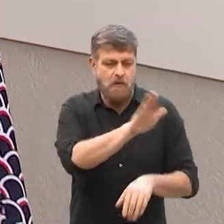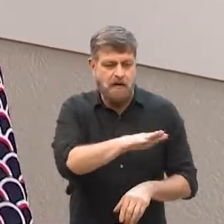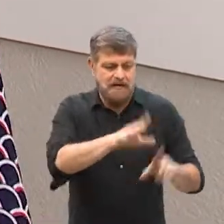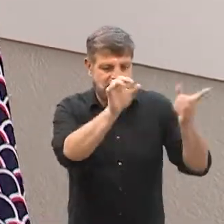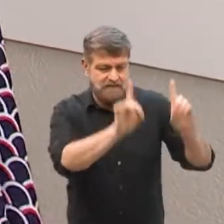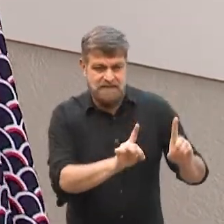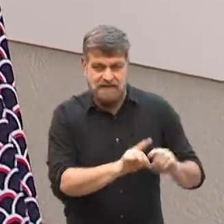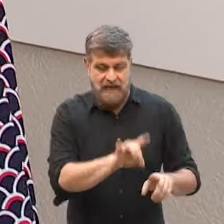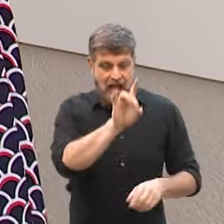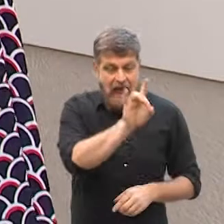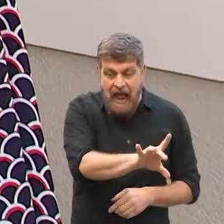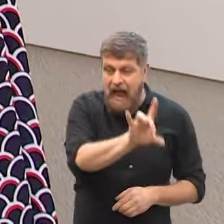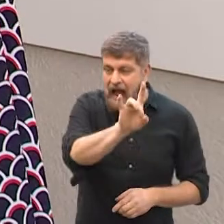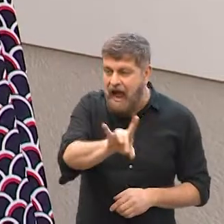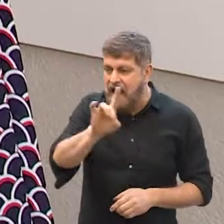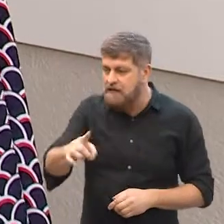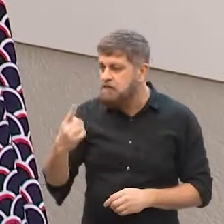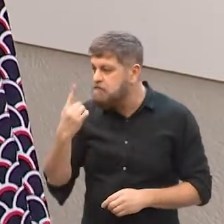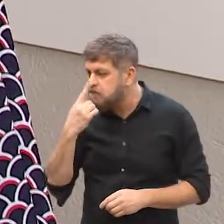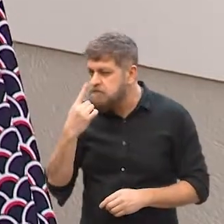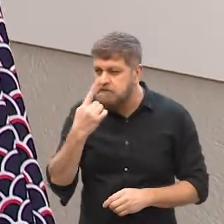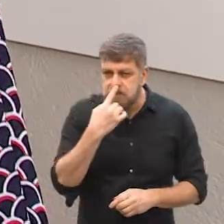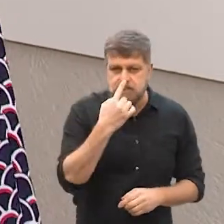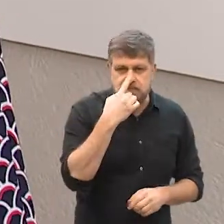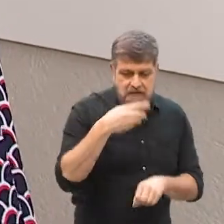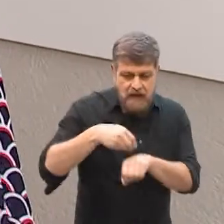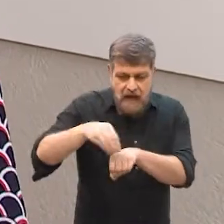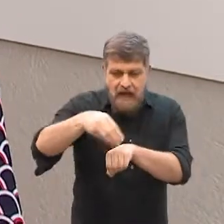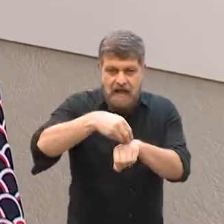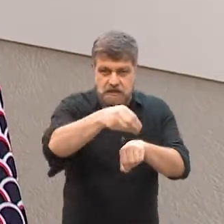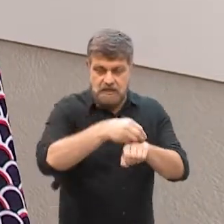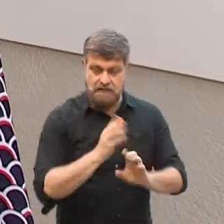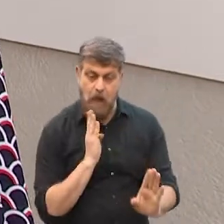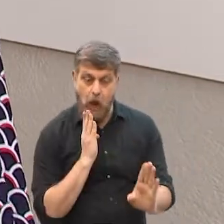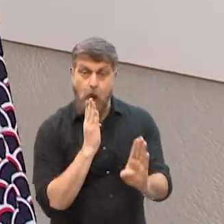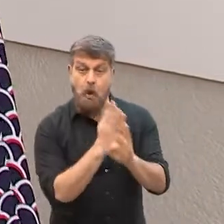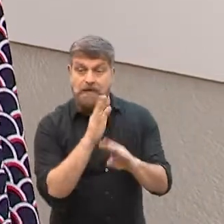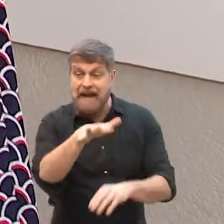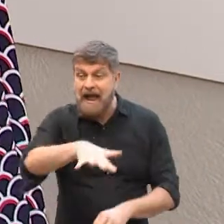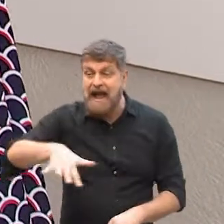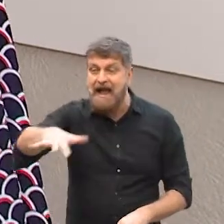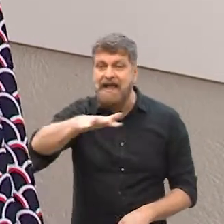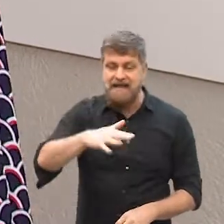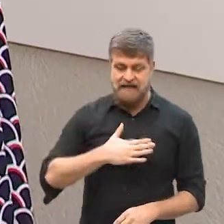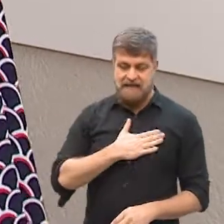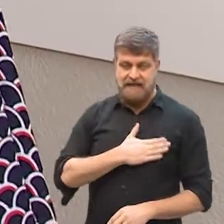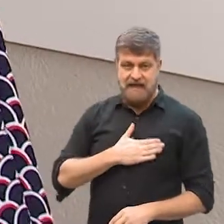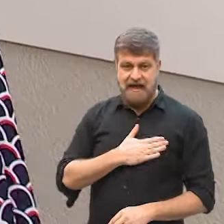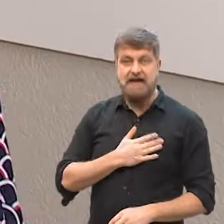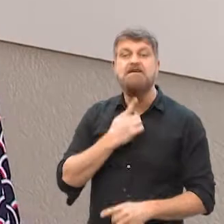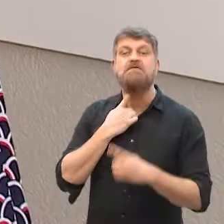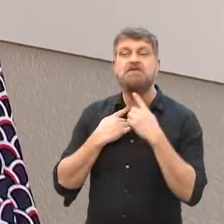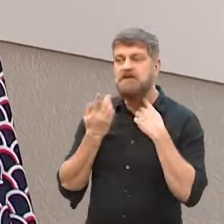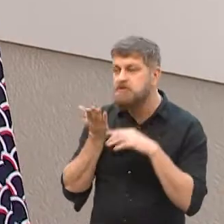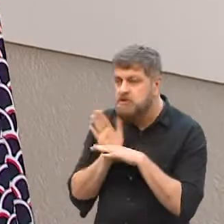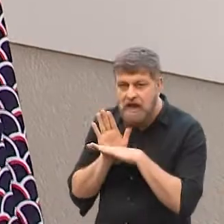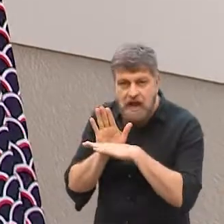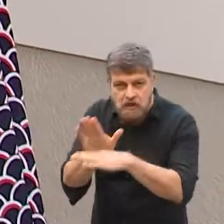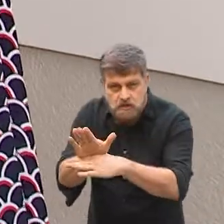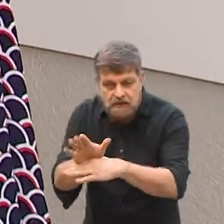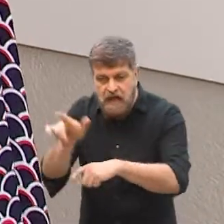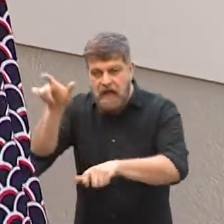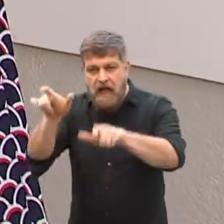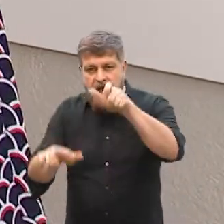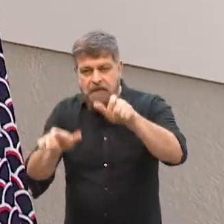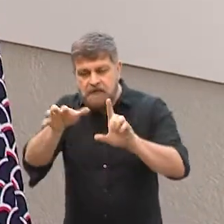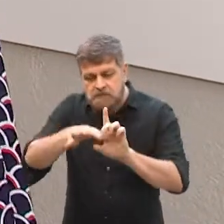tem um leque muito grande, então a dica que eu dou é justamente você gostar de ajudar pessoas, gostar de gente,